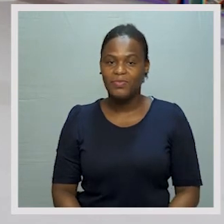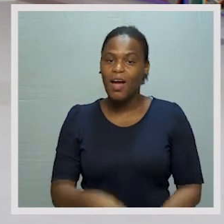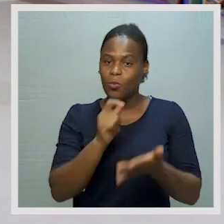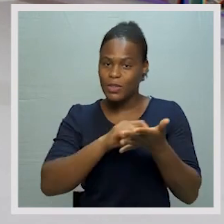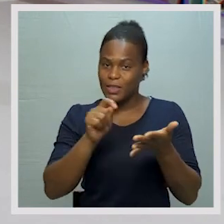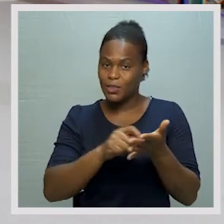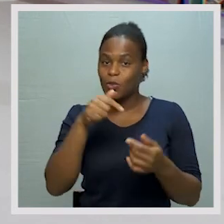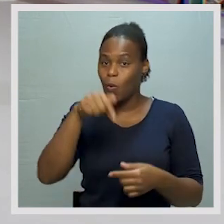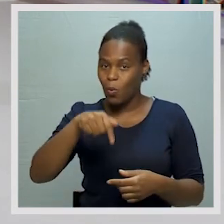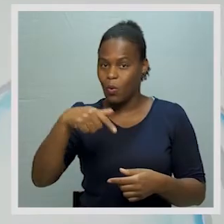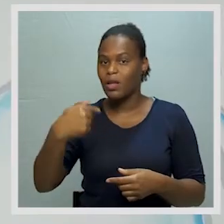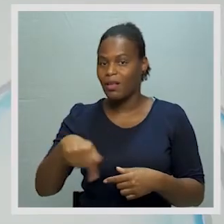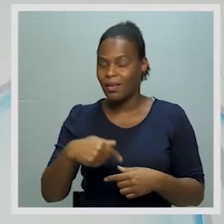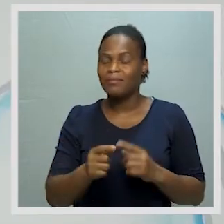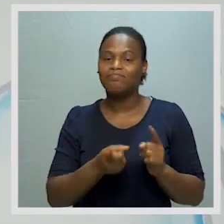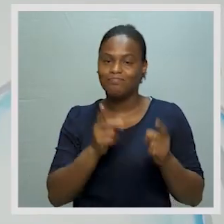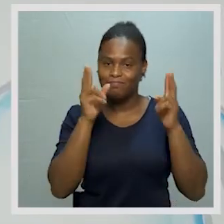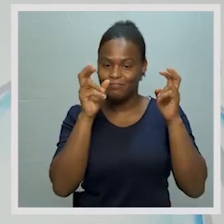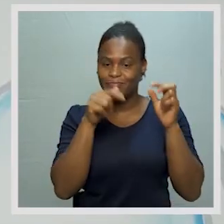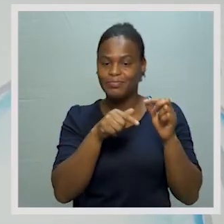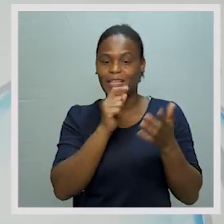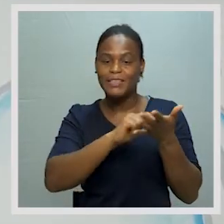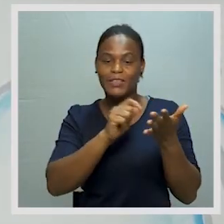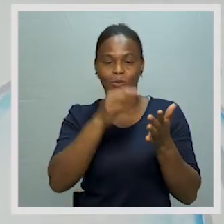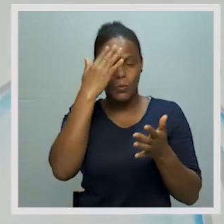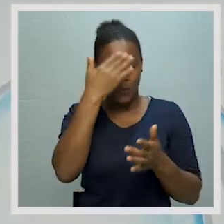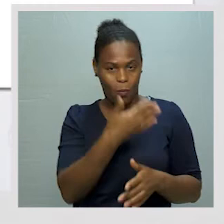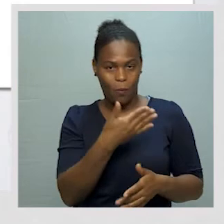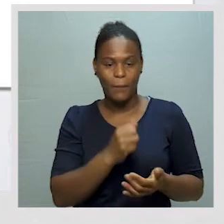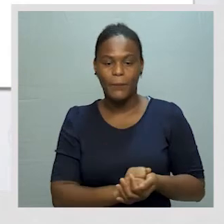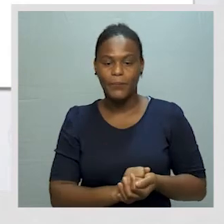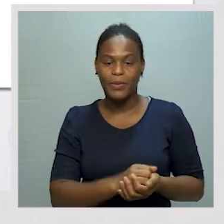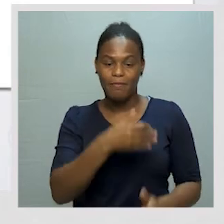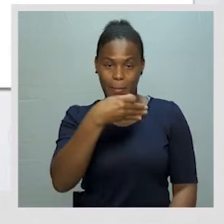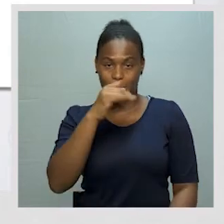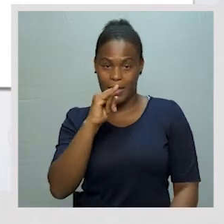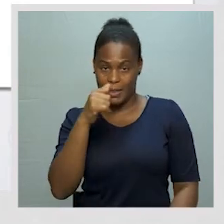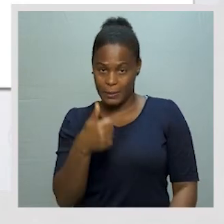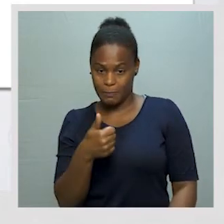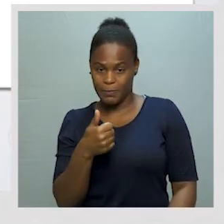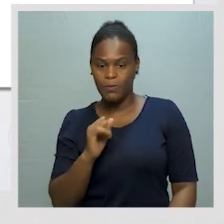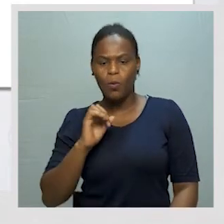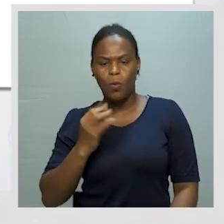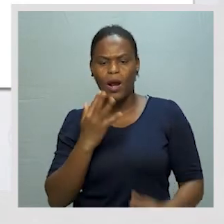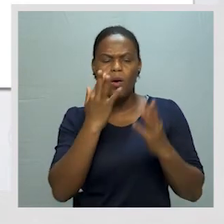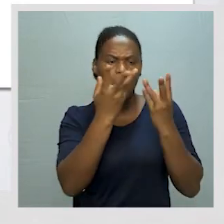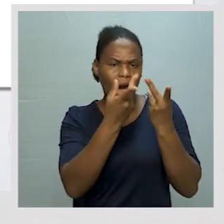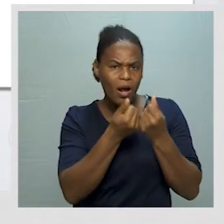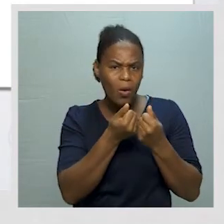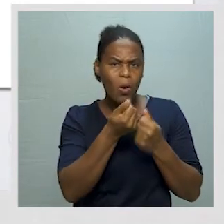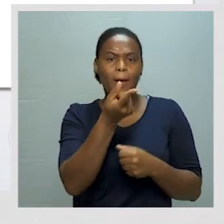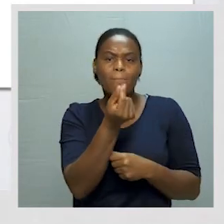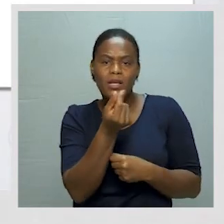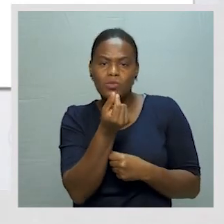O exercício que nós temos para hoje é o seguinte. Exercício 1. O PIB, quando calculado a